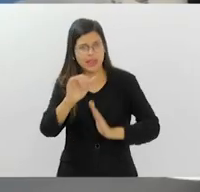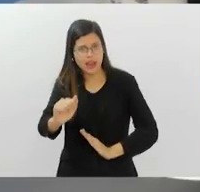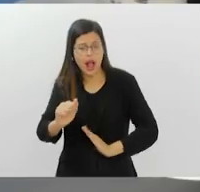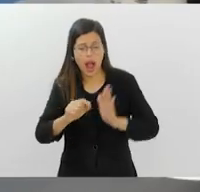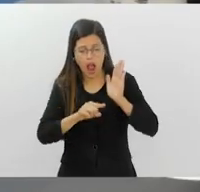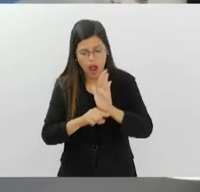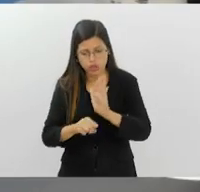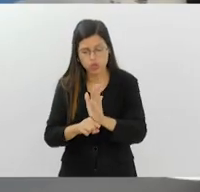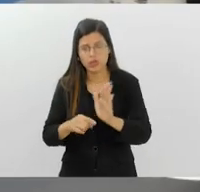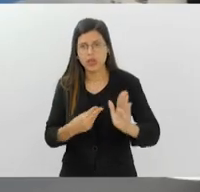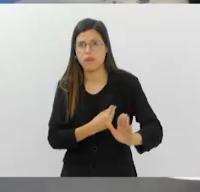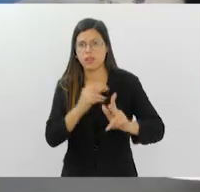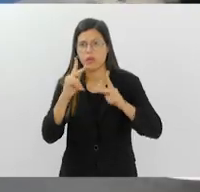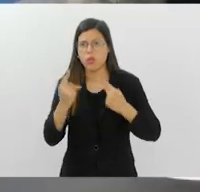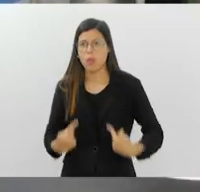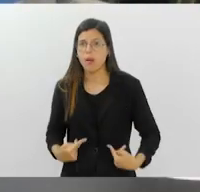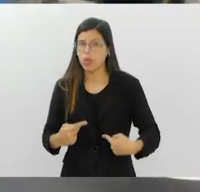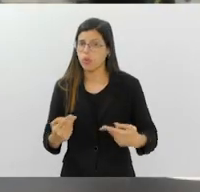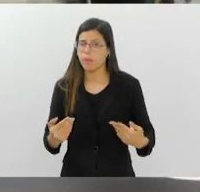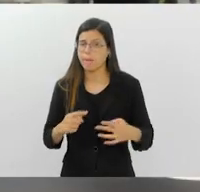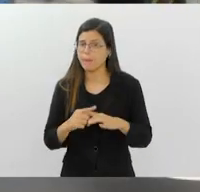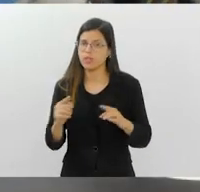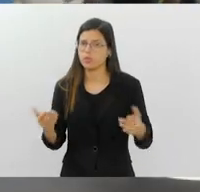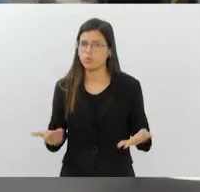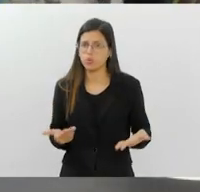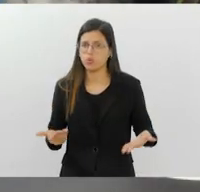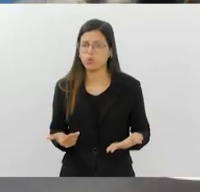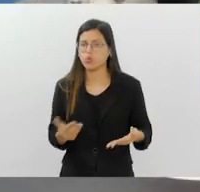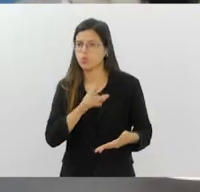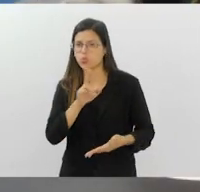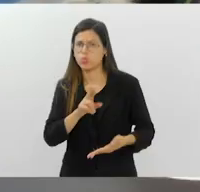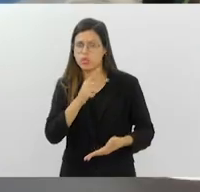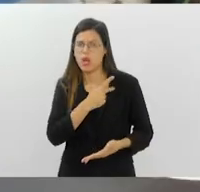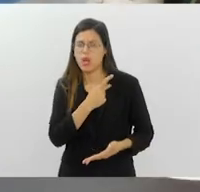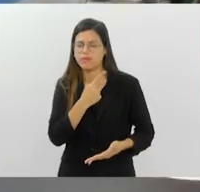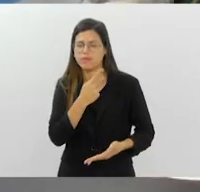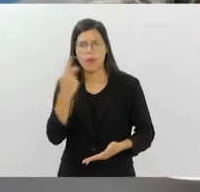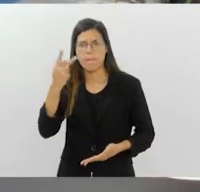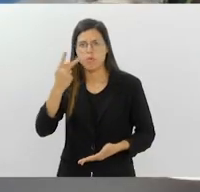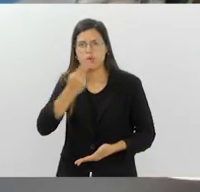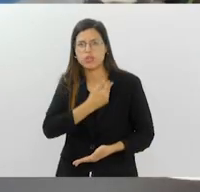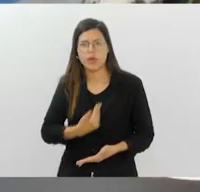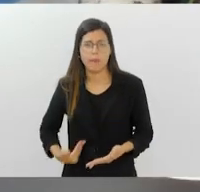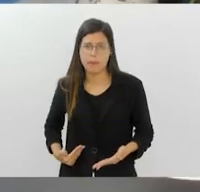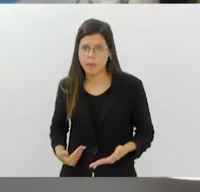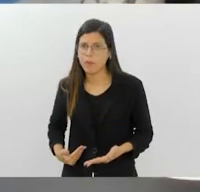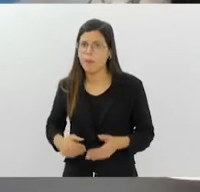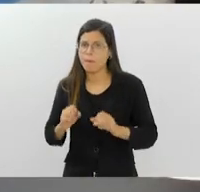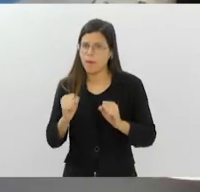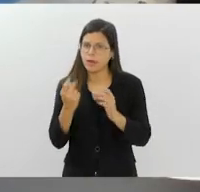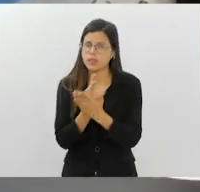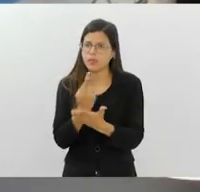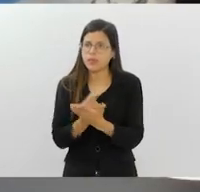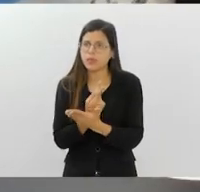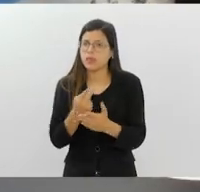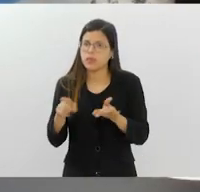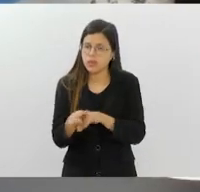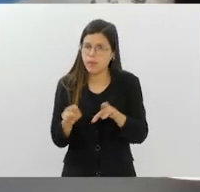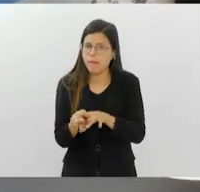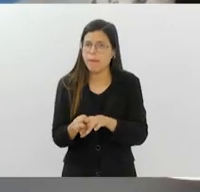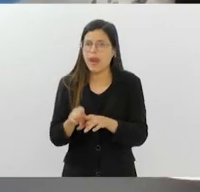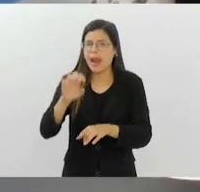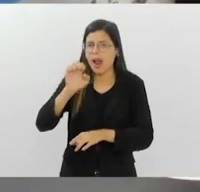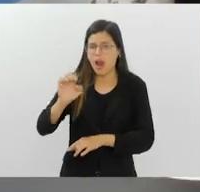ser humano mas por hoje colocá-la na política pública pode ser precipitado é um debate que também faz a união europeia que